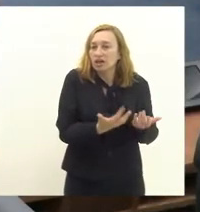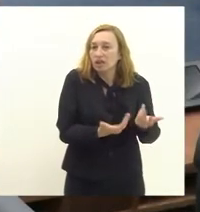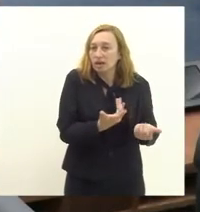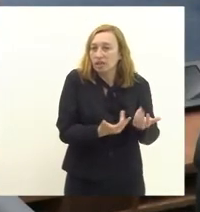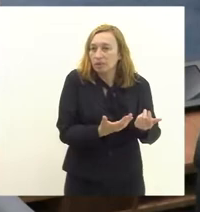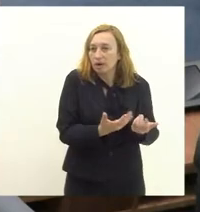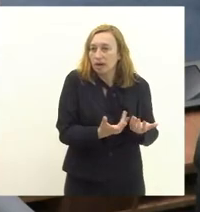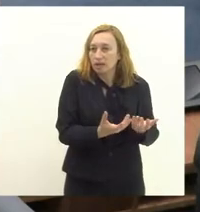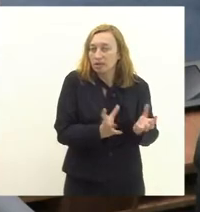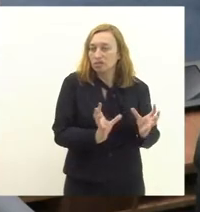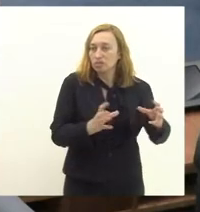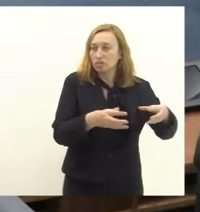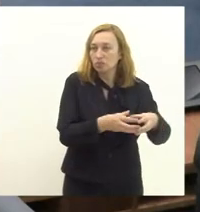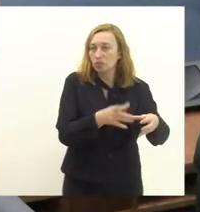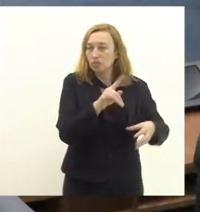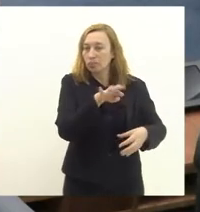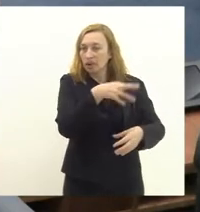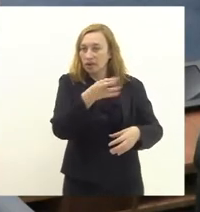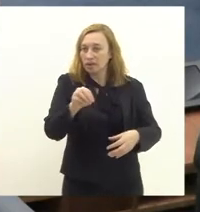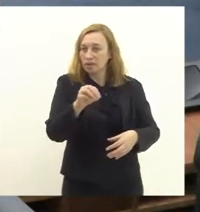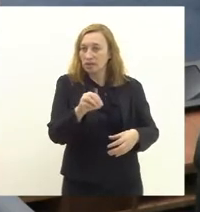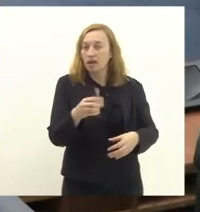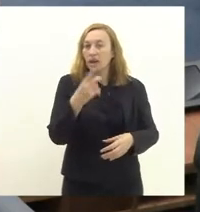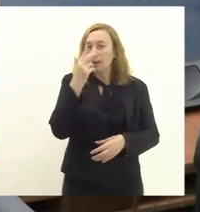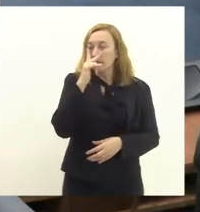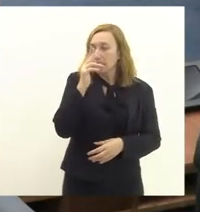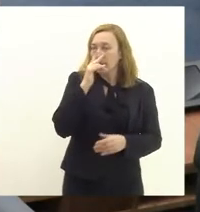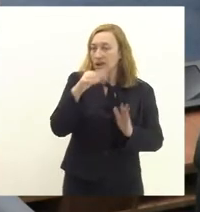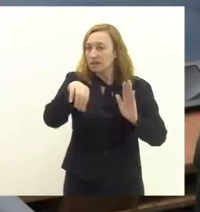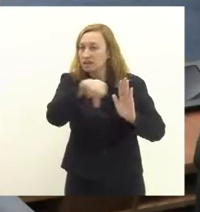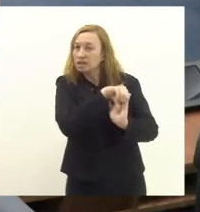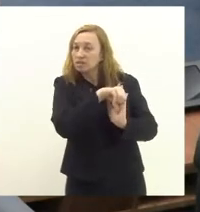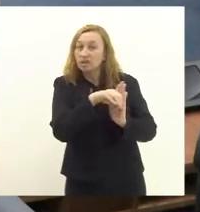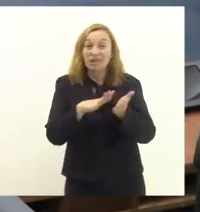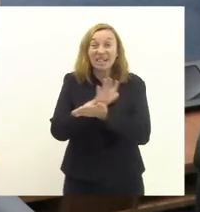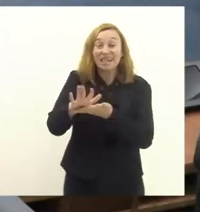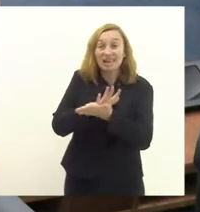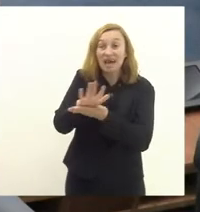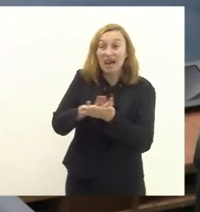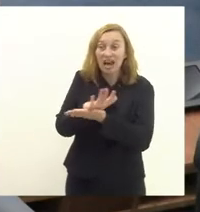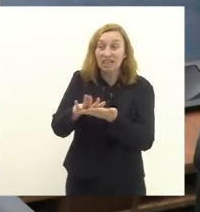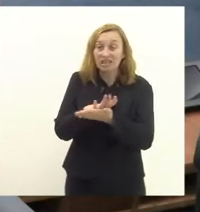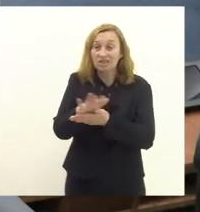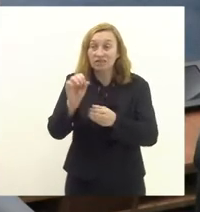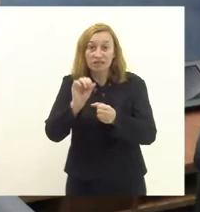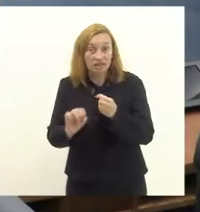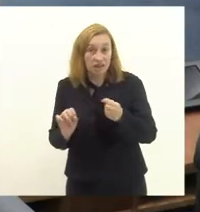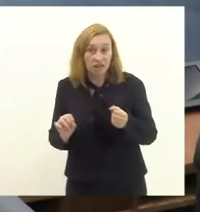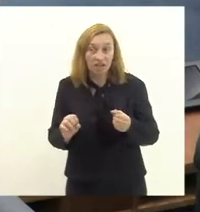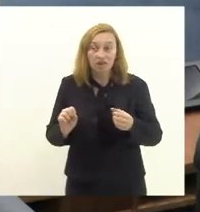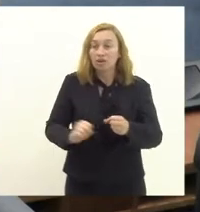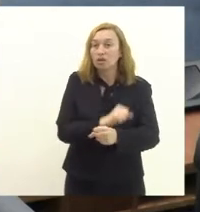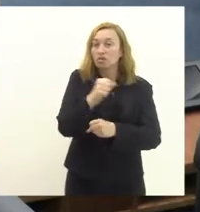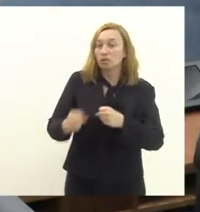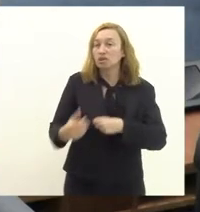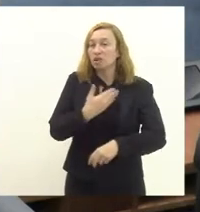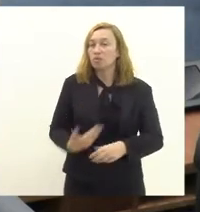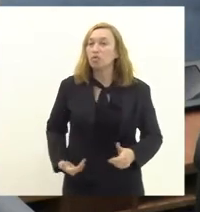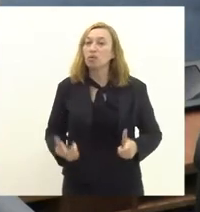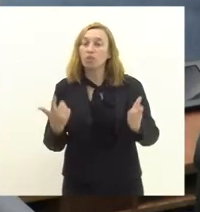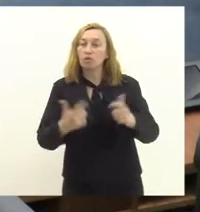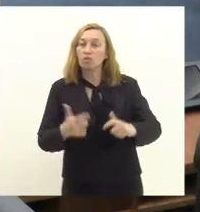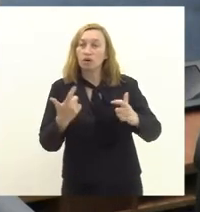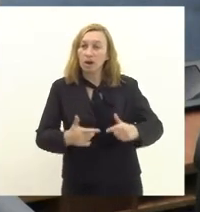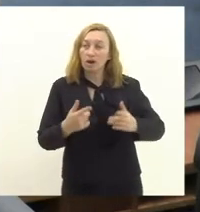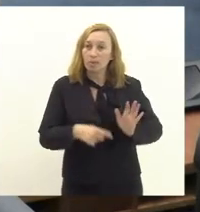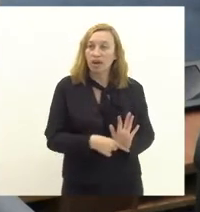as características de um incêndio criminoso. E nada foi restituído pelo poder público local para